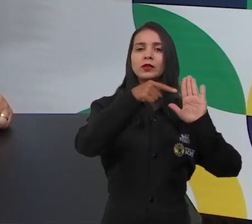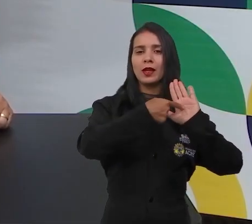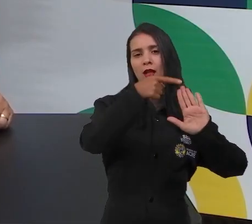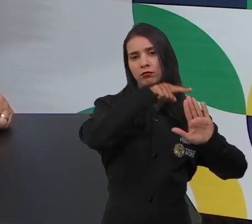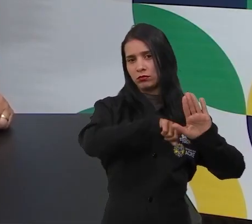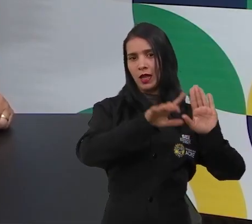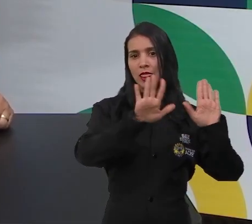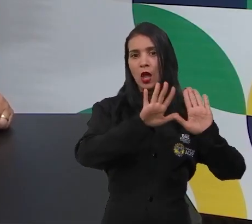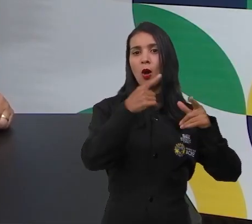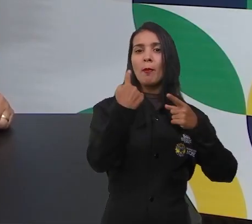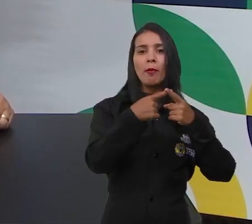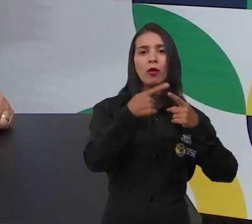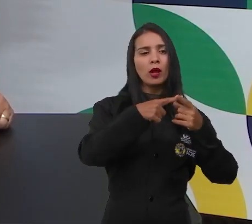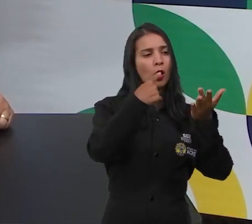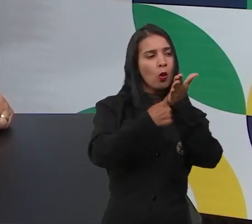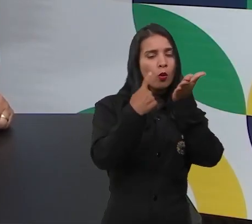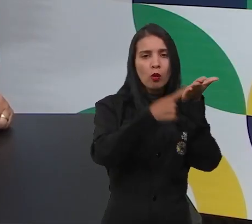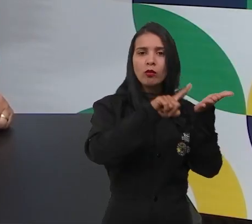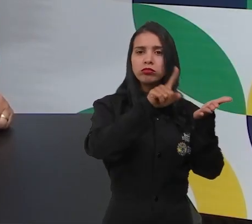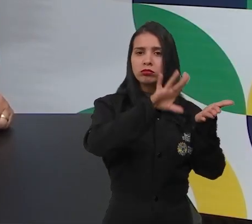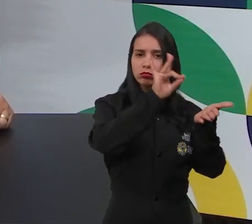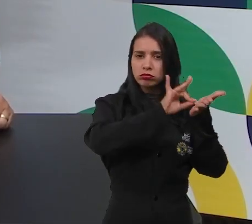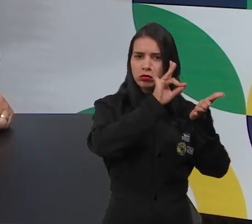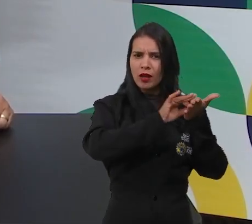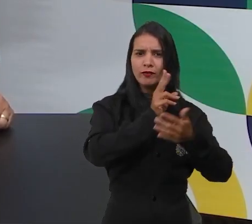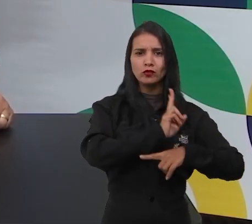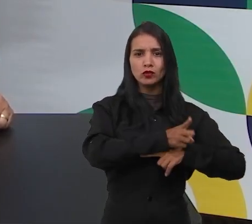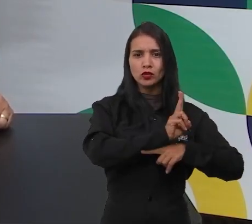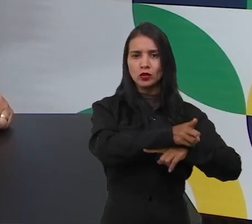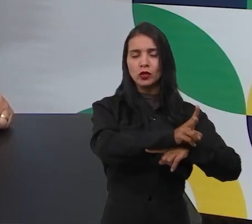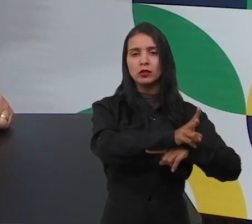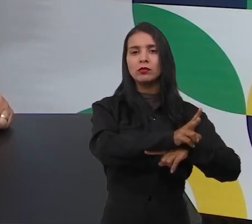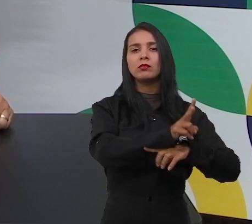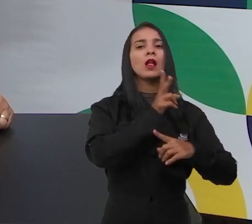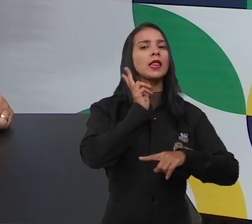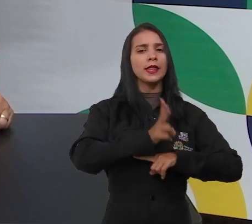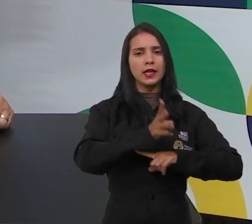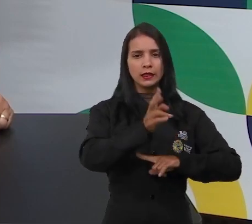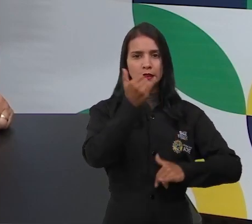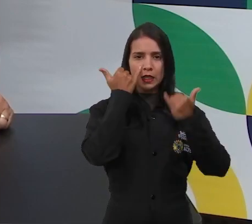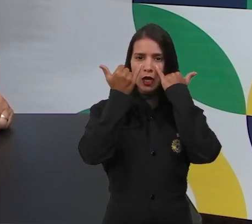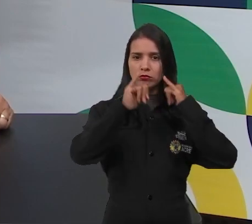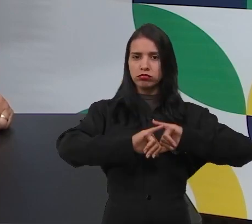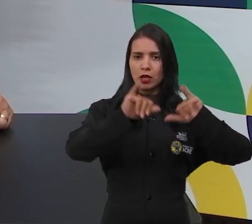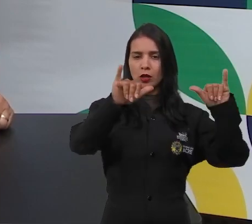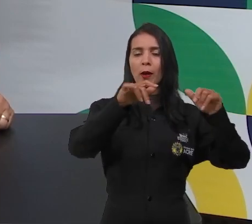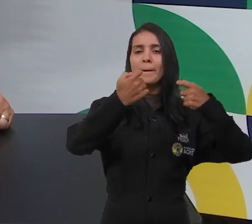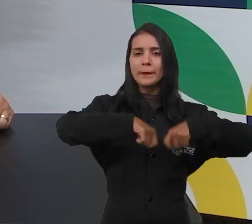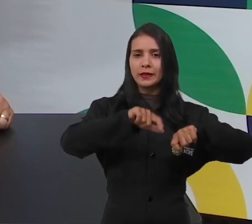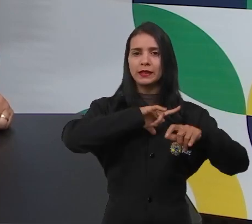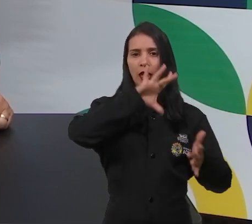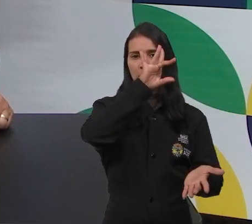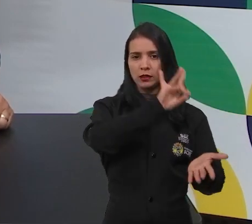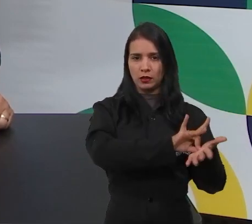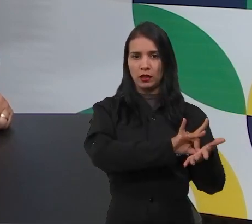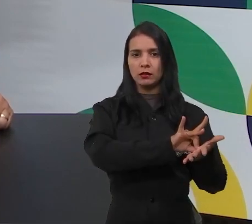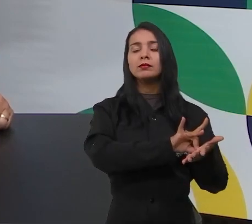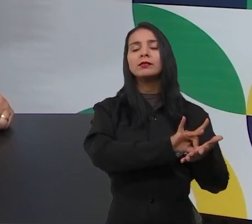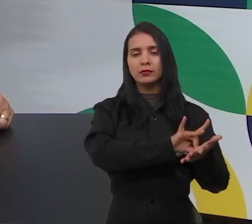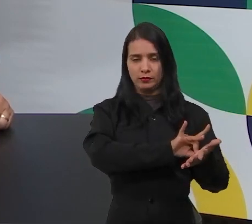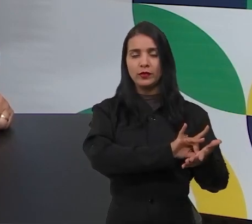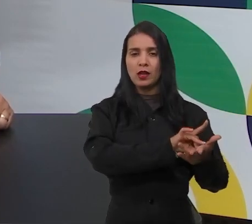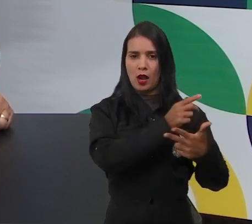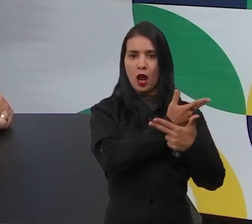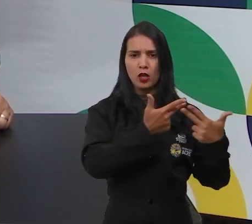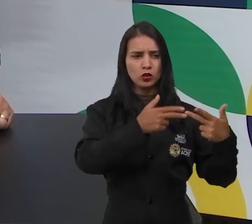conotativa. Sempre se vai escrever notícia na linguagem denotativa, ou seja, o sentido real, tá bom? As coisas